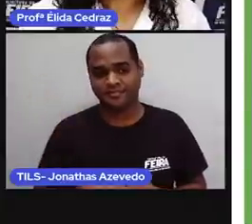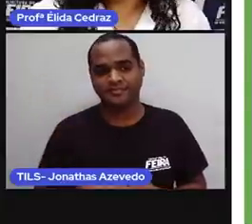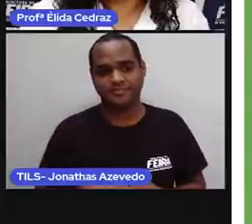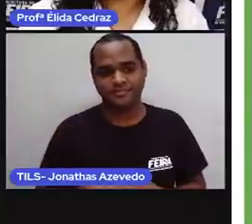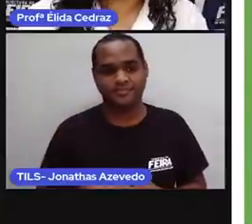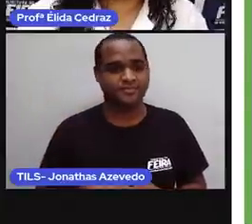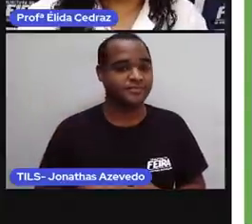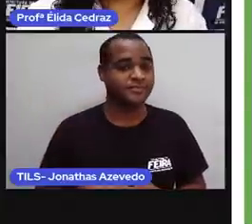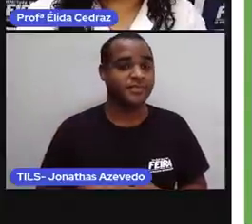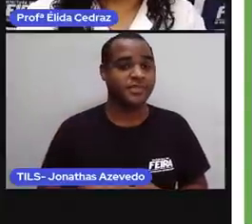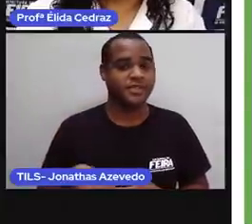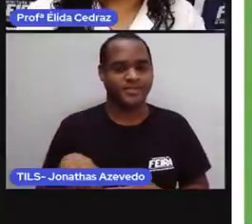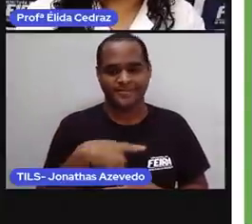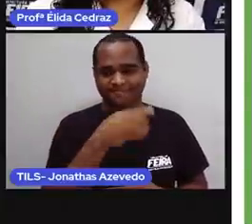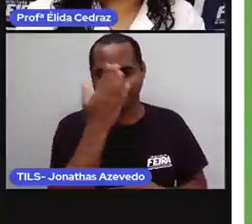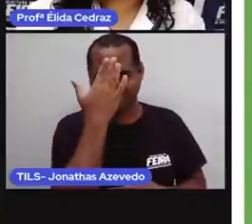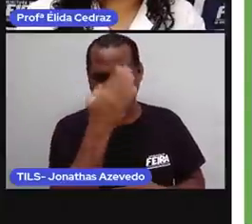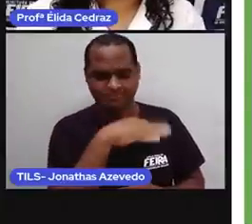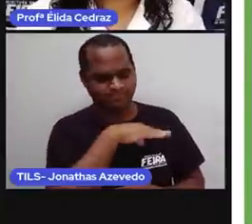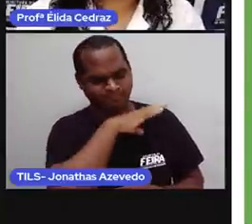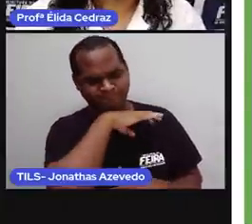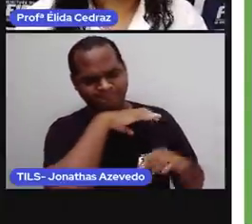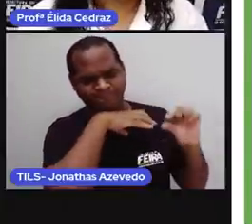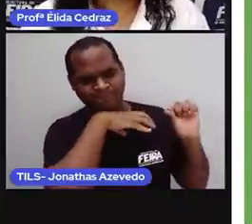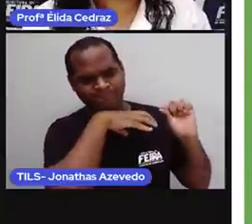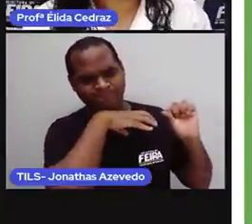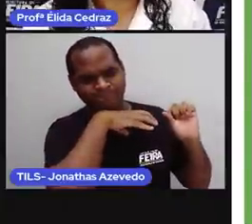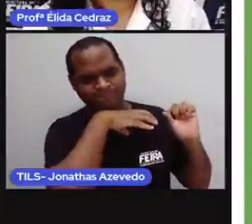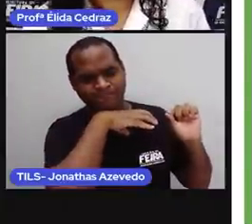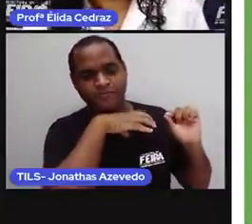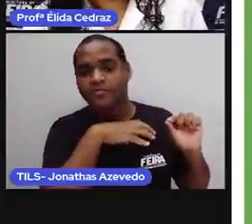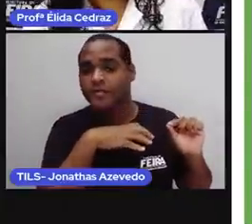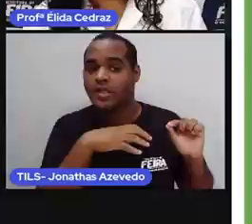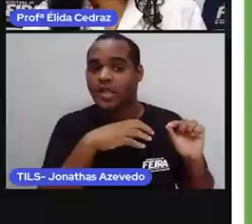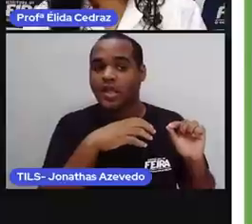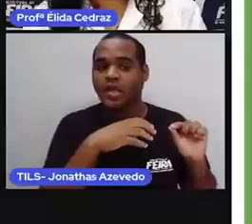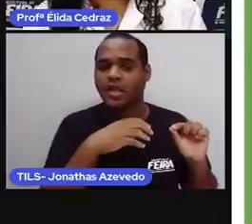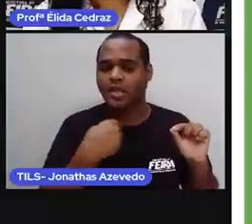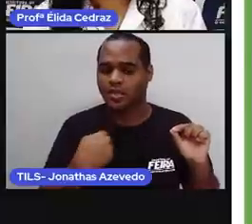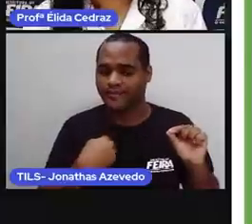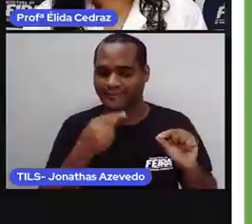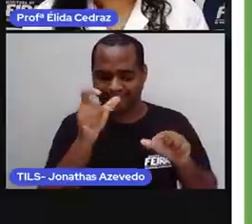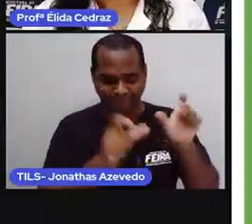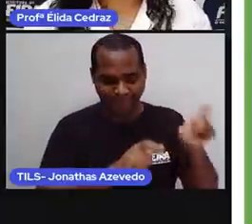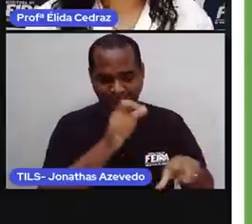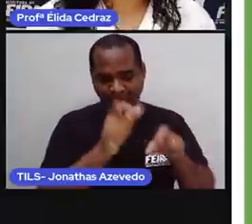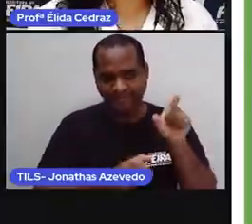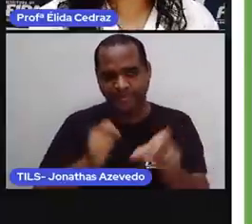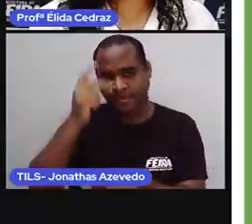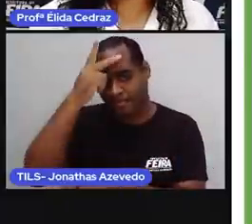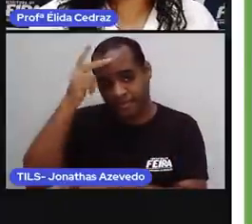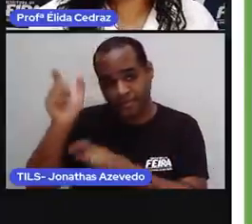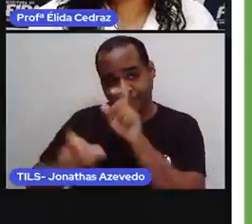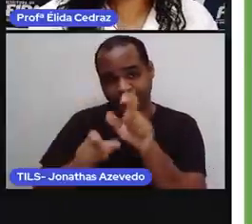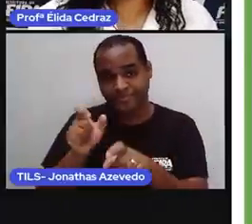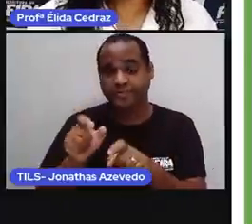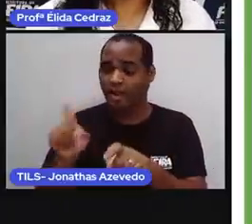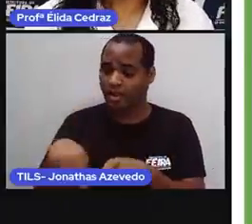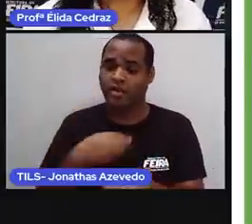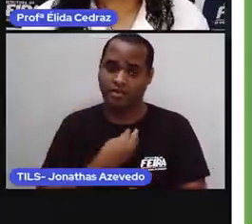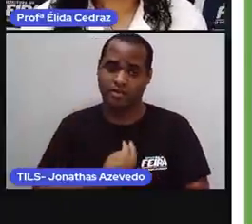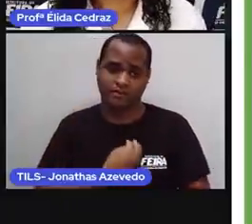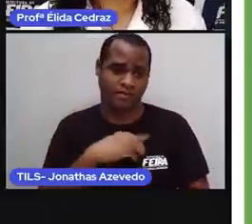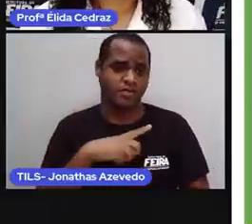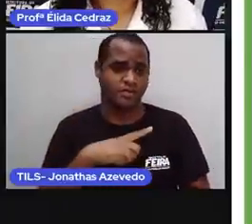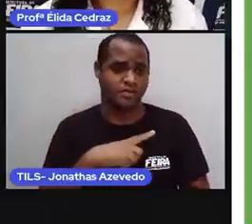você sabe o que são os animais? Assim como nós, seres humanos, eles são seres vivos